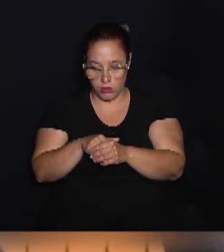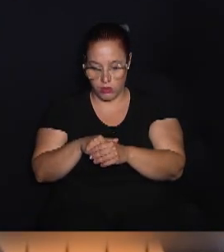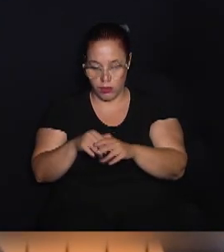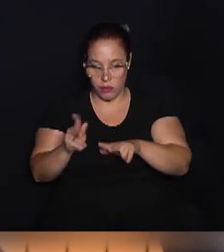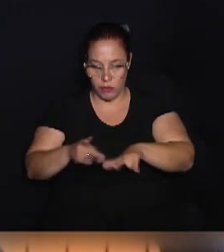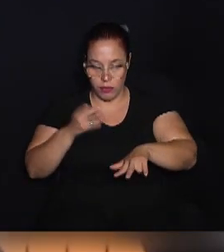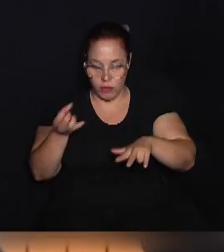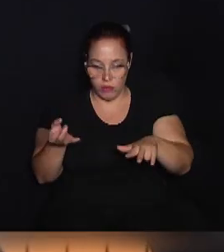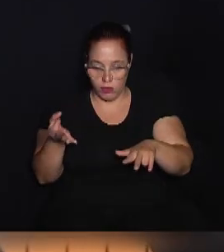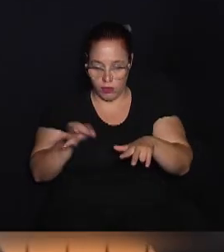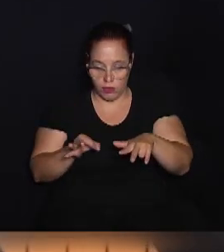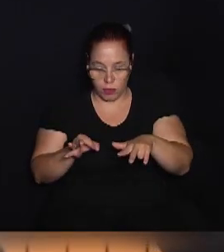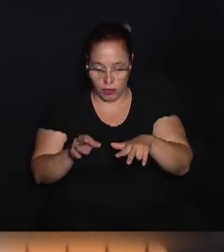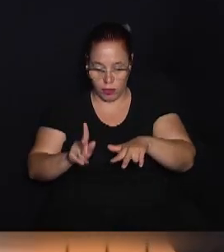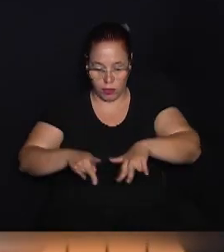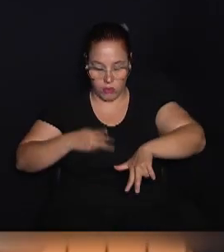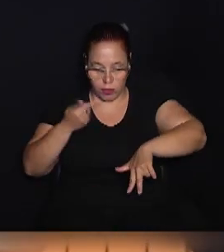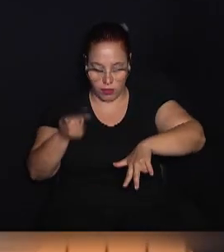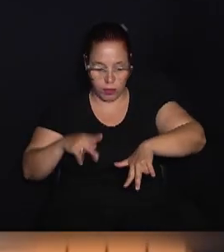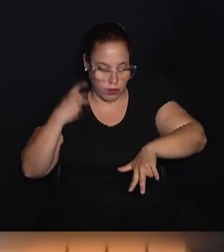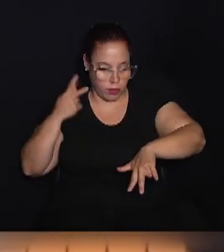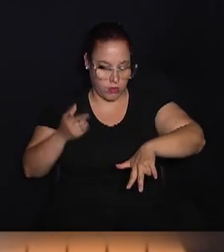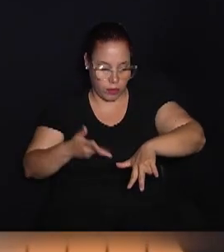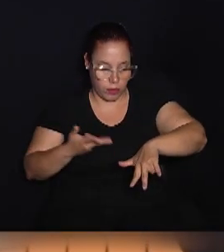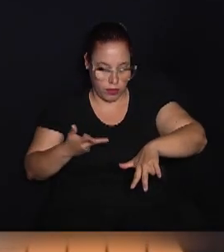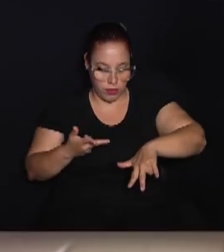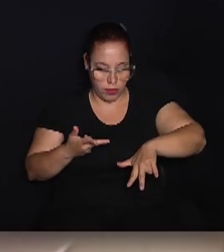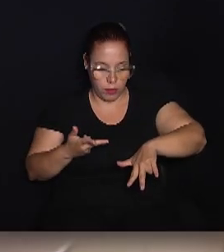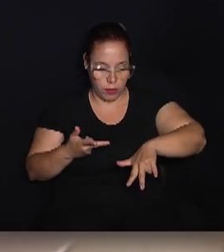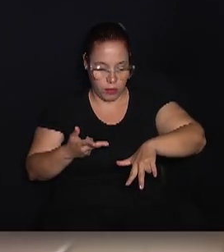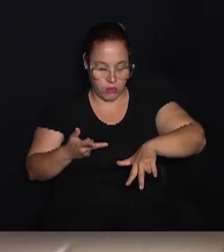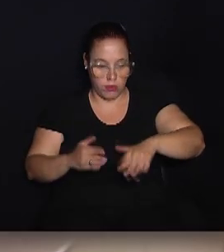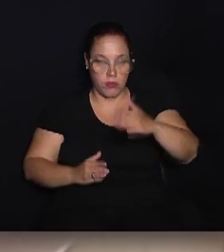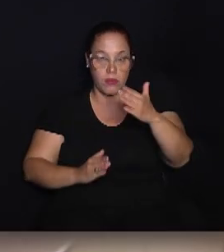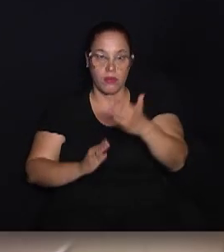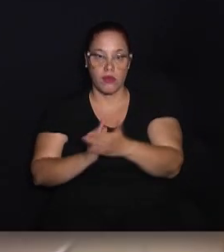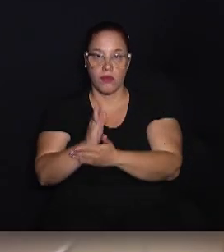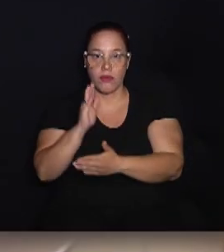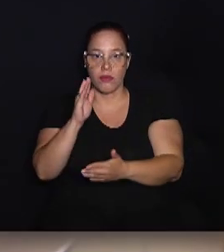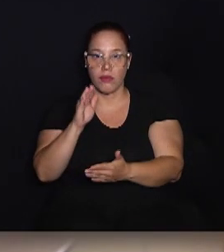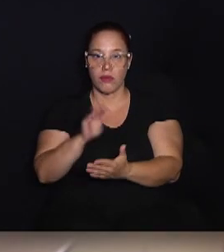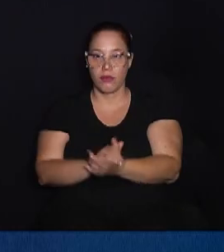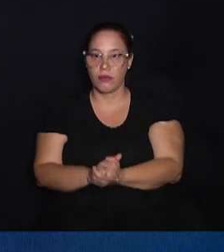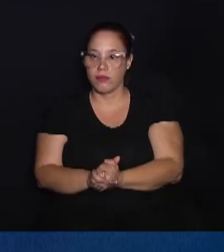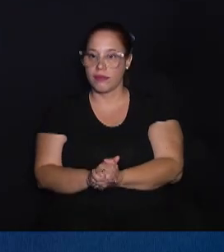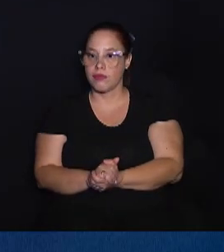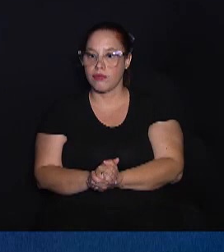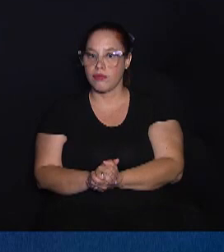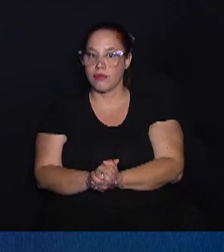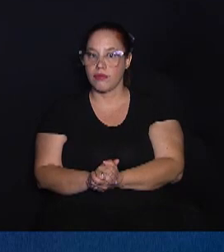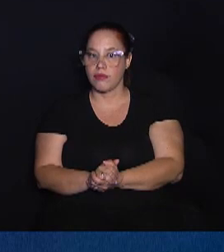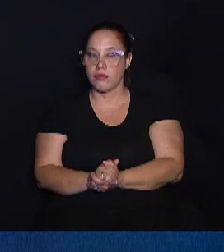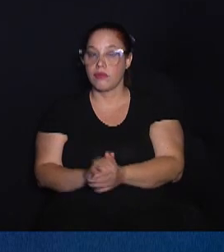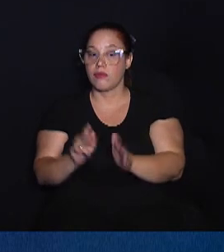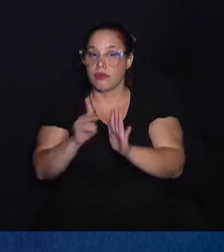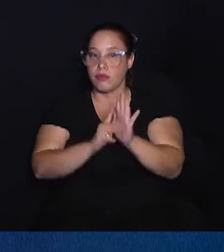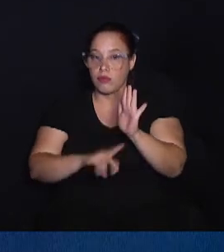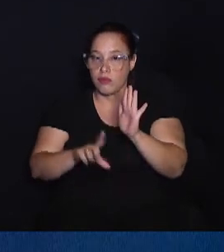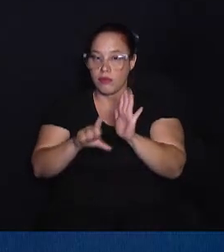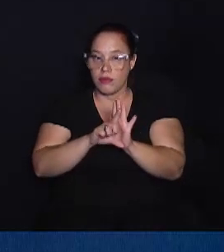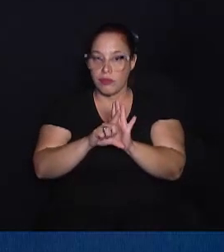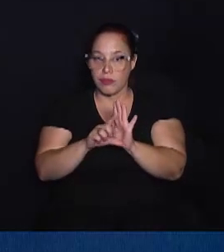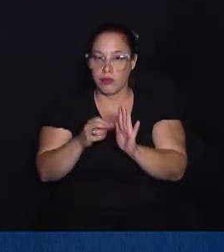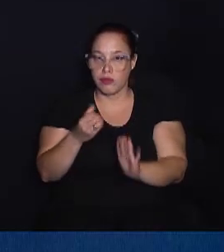entra em votação o cor é maioria simples vereadores favoráveis permaneçam Como estão